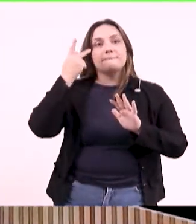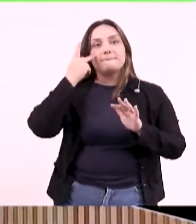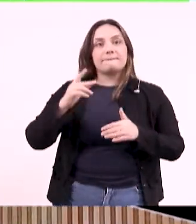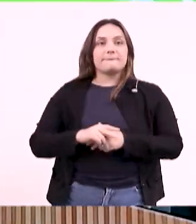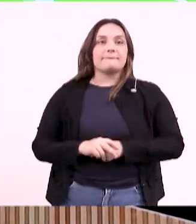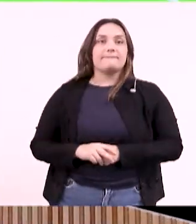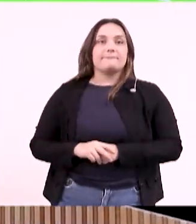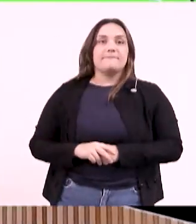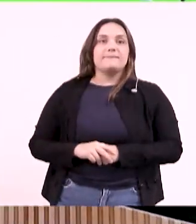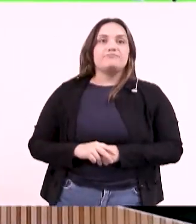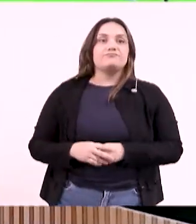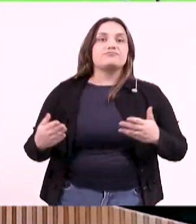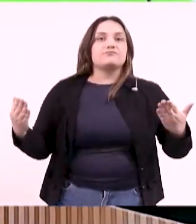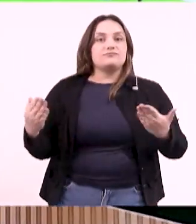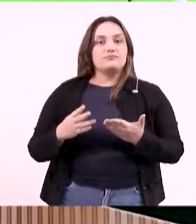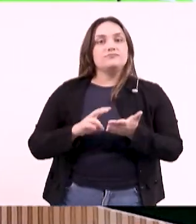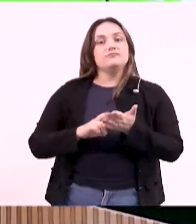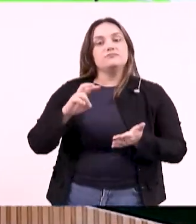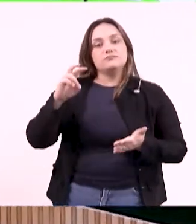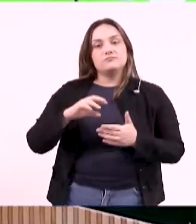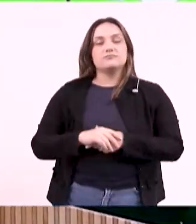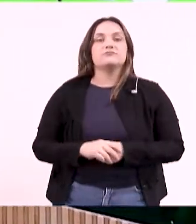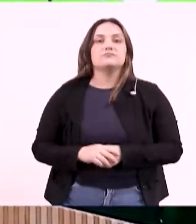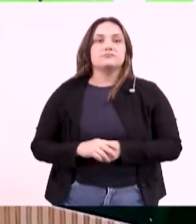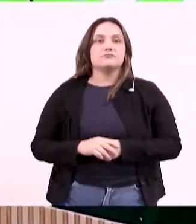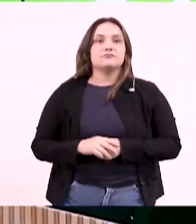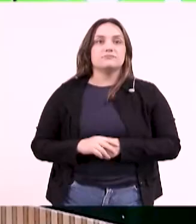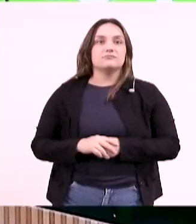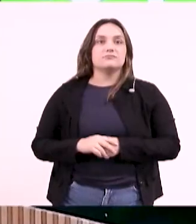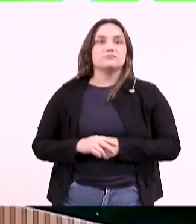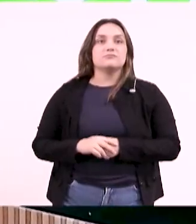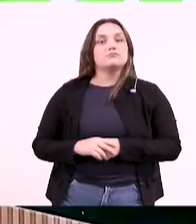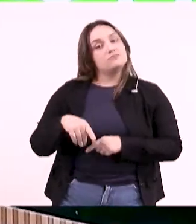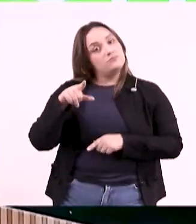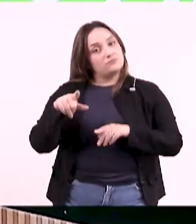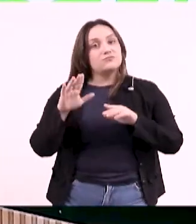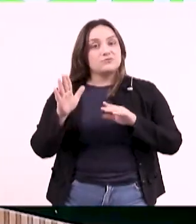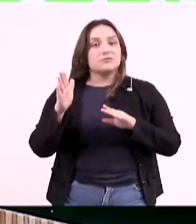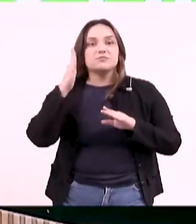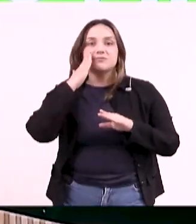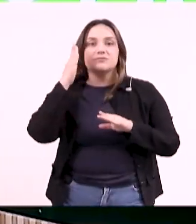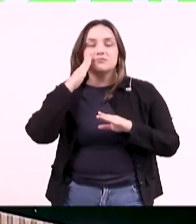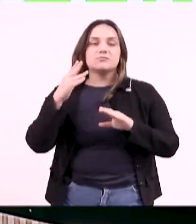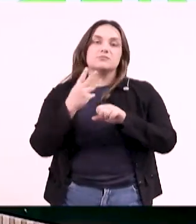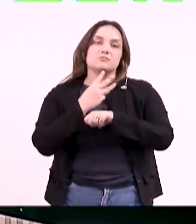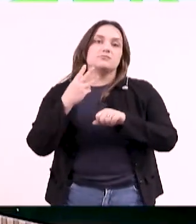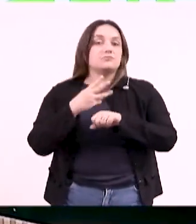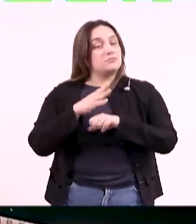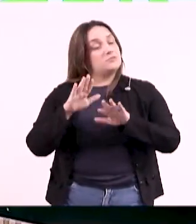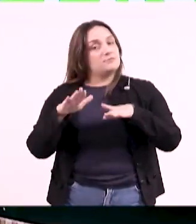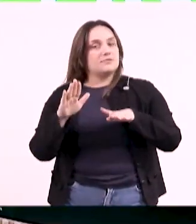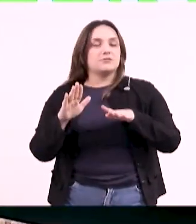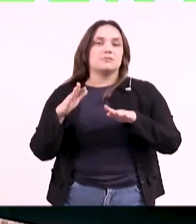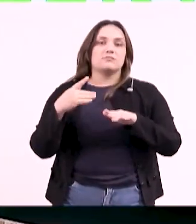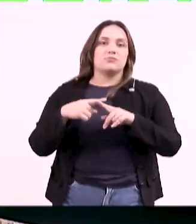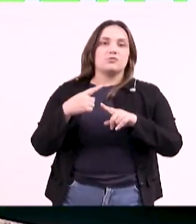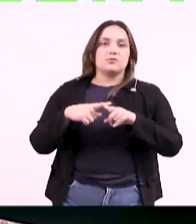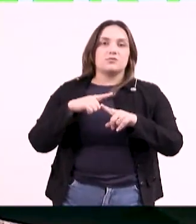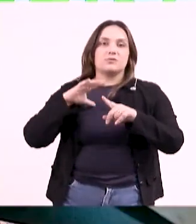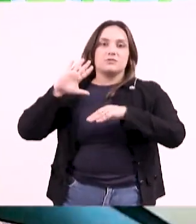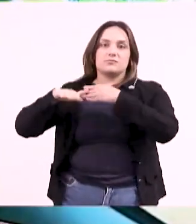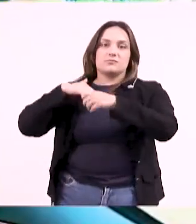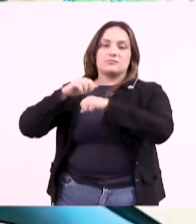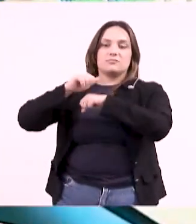Henrique, porque hoje, durante a manhã, você pode até ter recebido já aí no seu WhatsApp, a represa de um